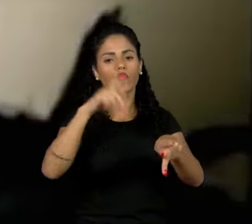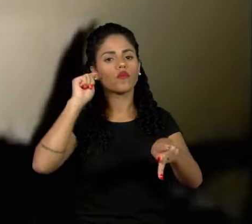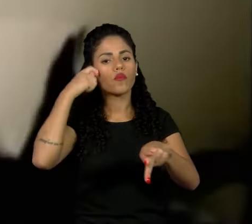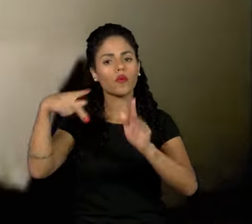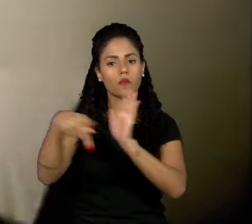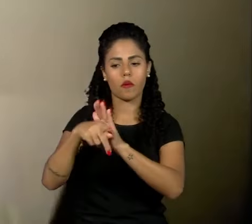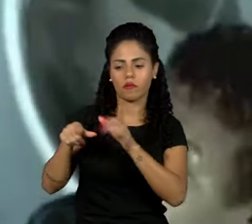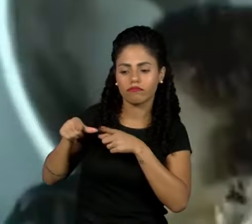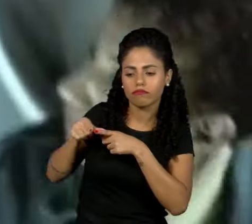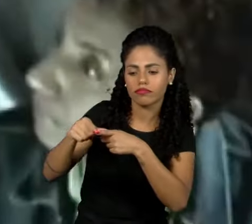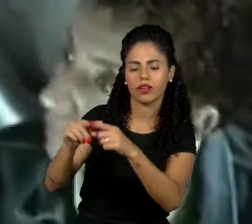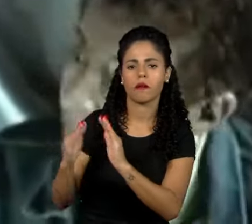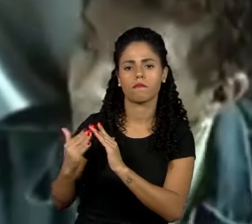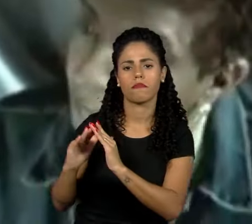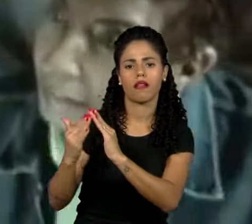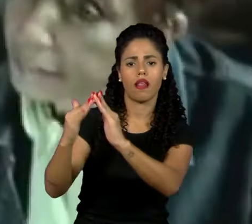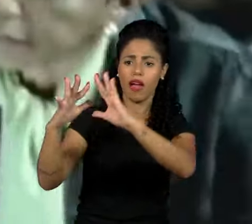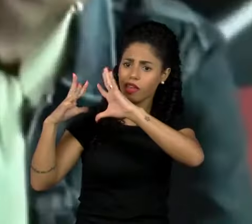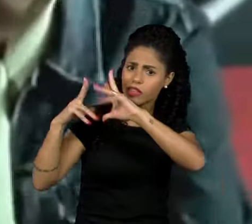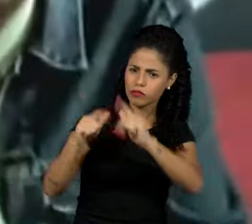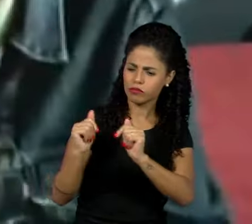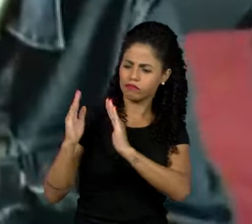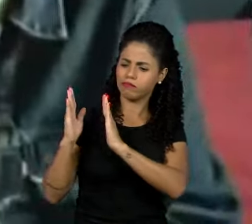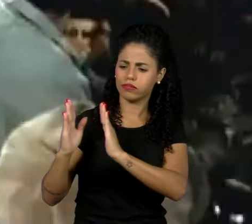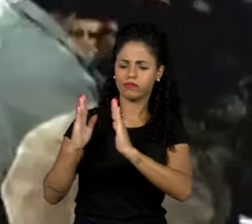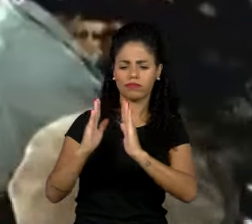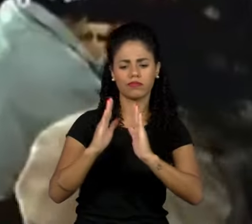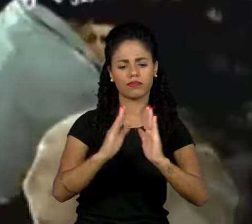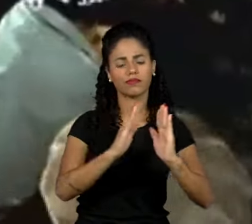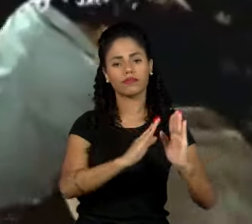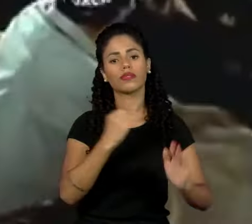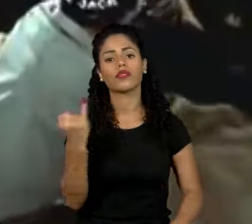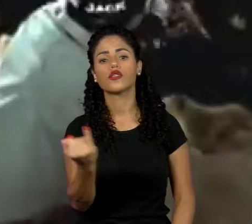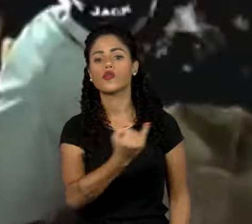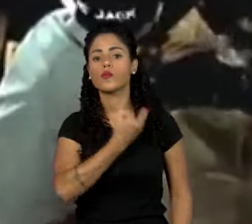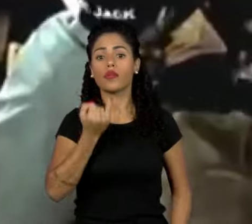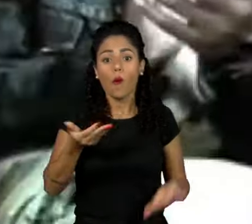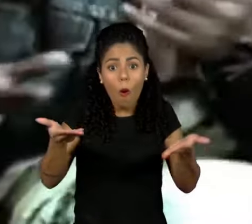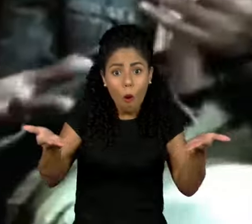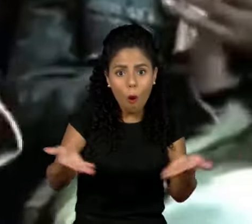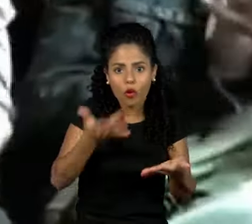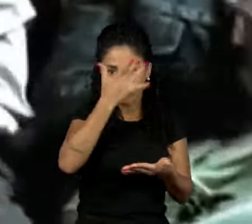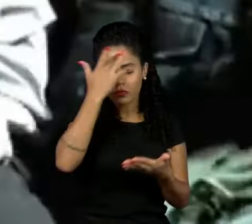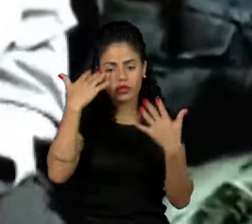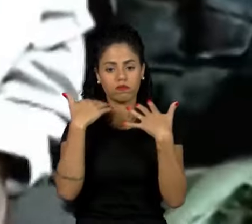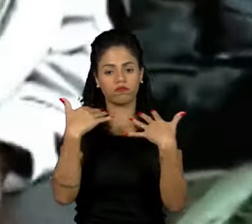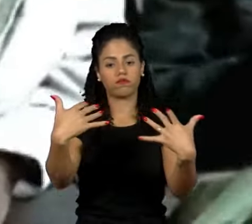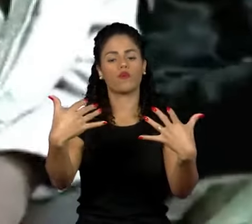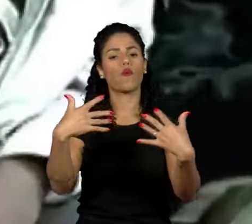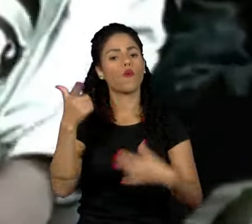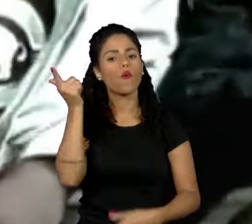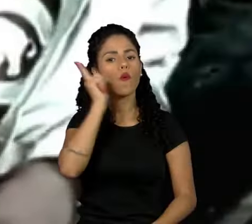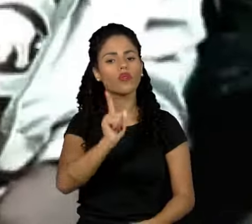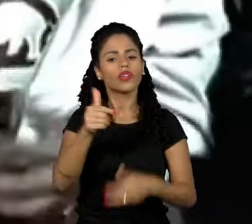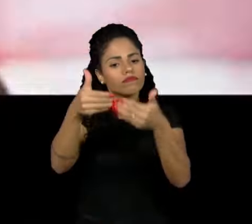periféricas. Então, eu acho que todos esses fatores e muitos outros fazem com que o público de hoje no rap ele seja mais aberto a entender outros fatores. Hoje